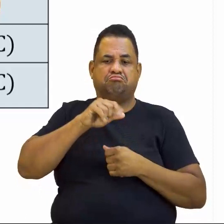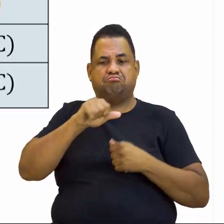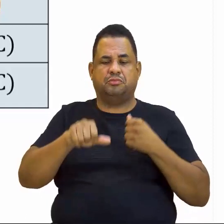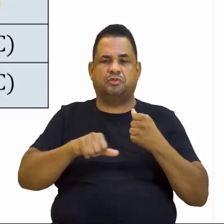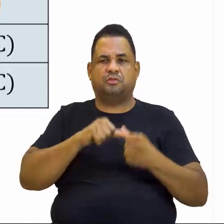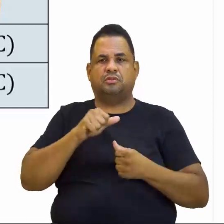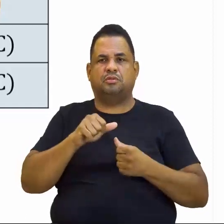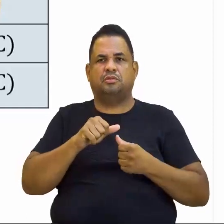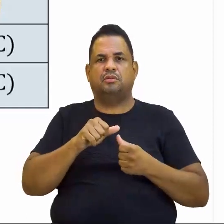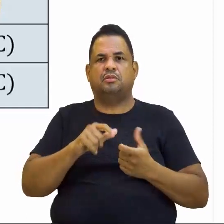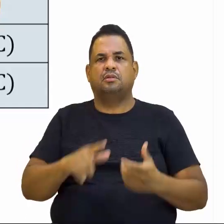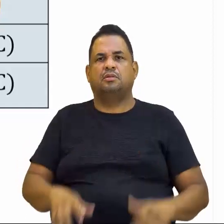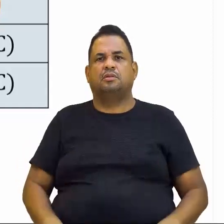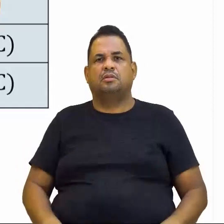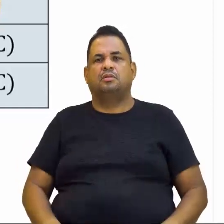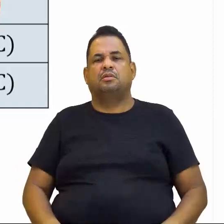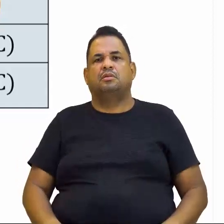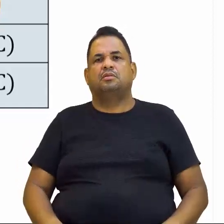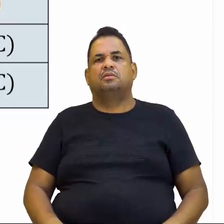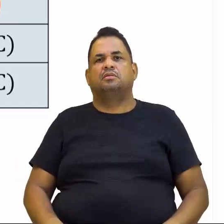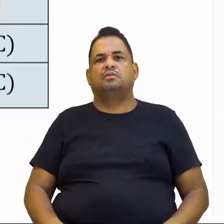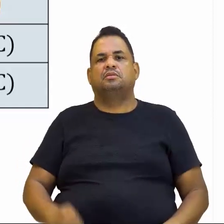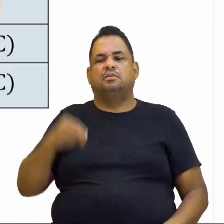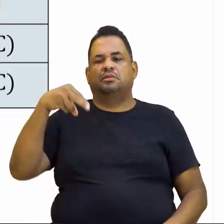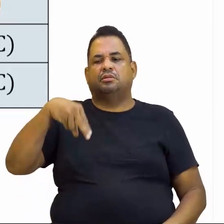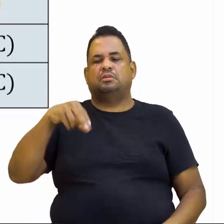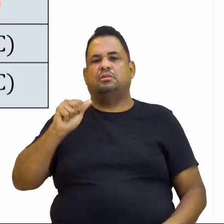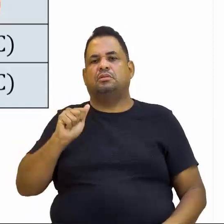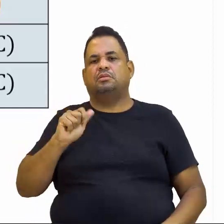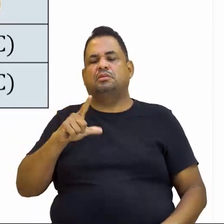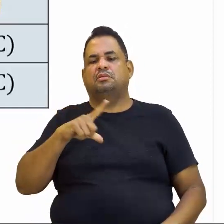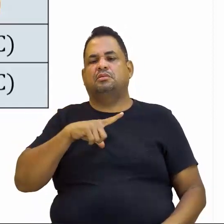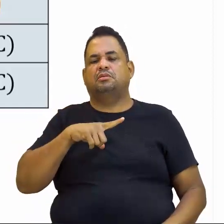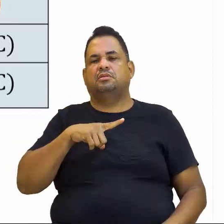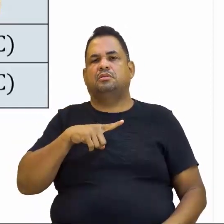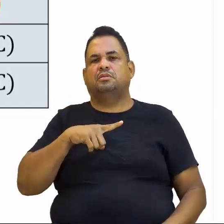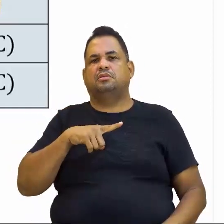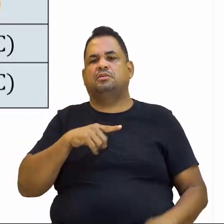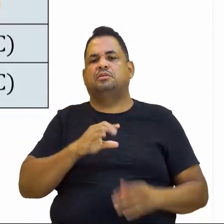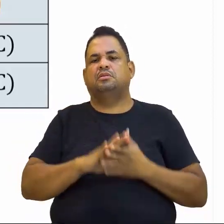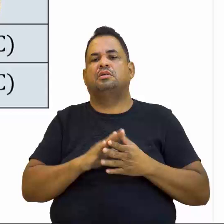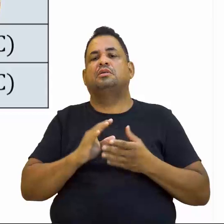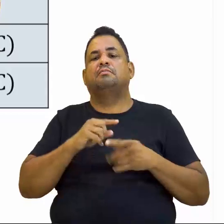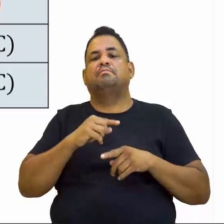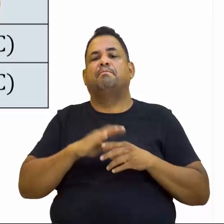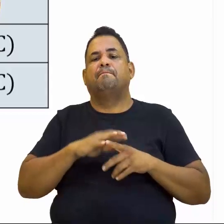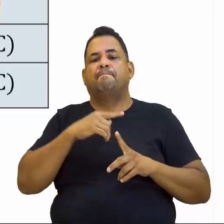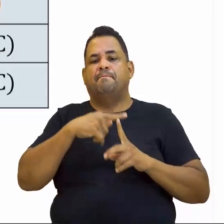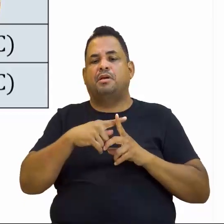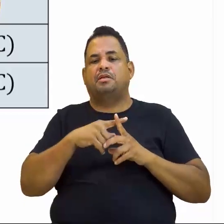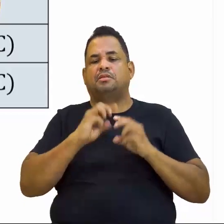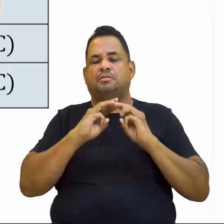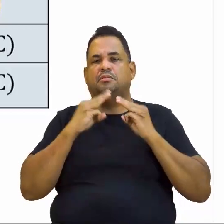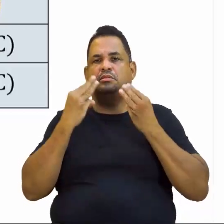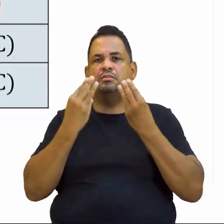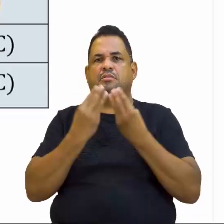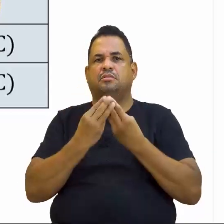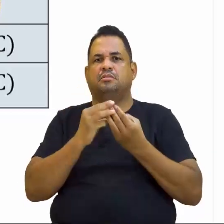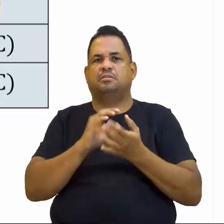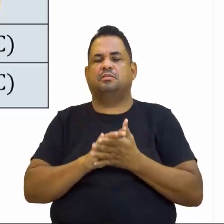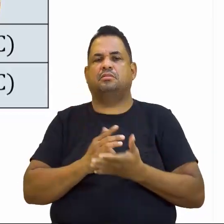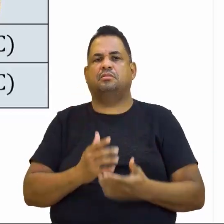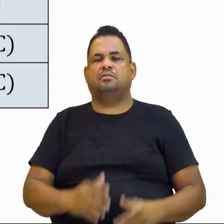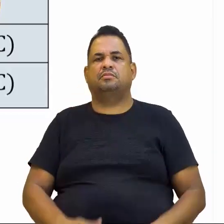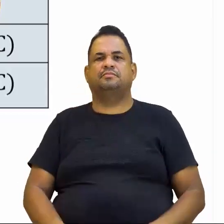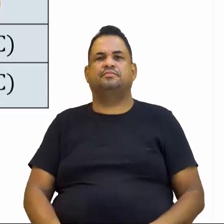Para o cloreto de sódio, eu consigo ter mais massa para o mesmo volume. Para a água, eu vou ter menos massa no